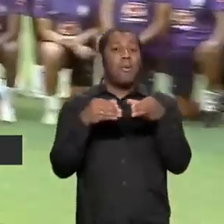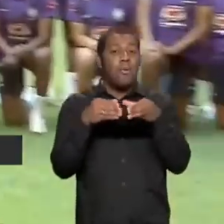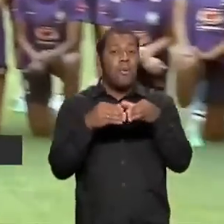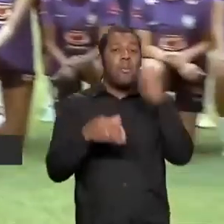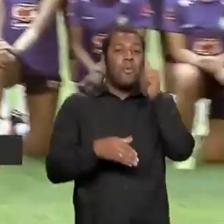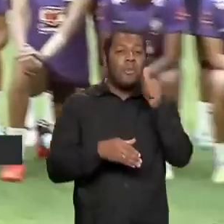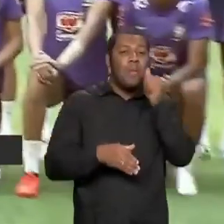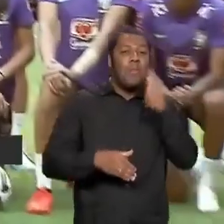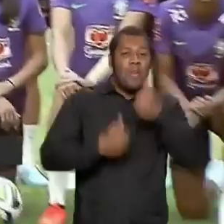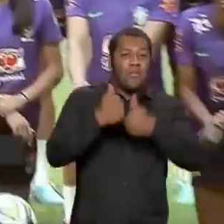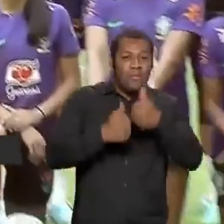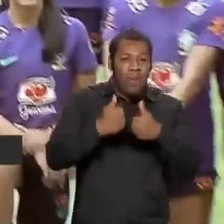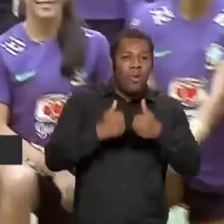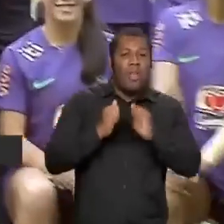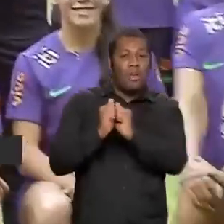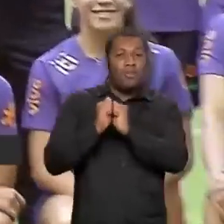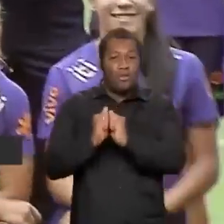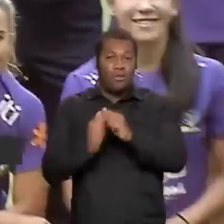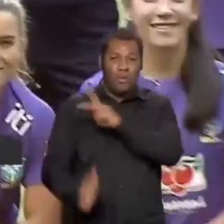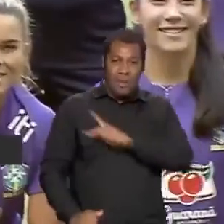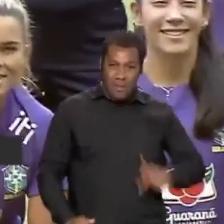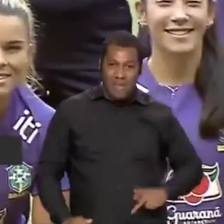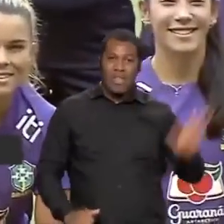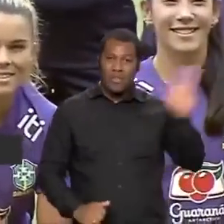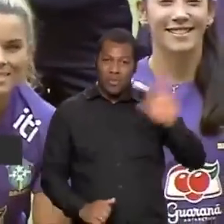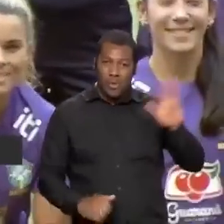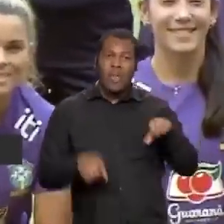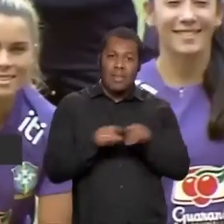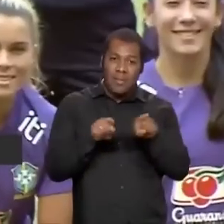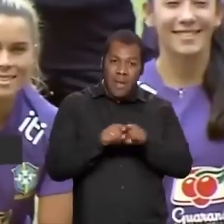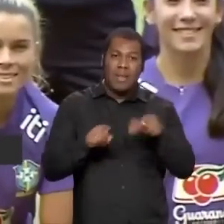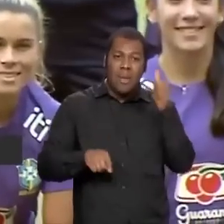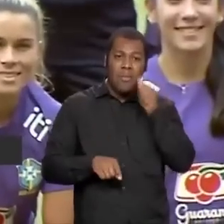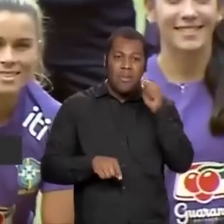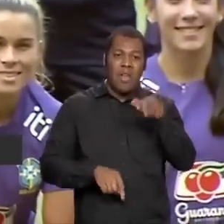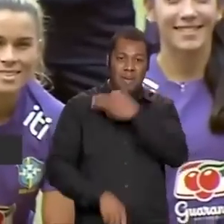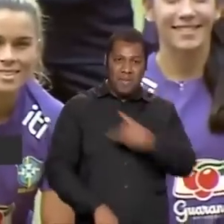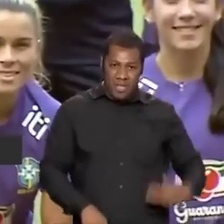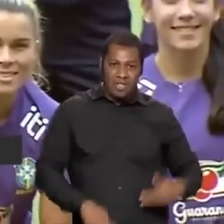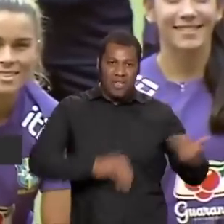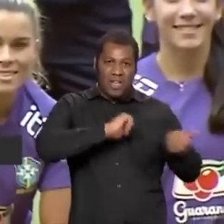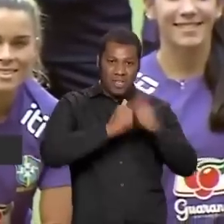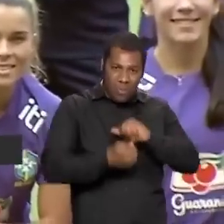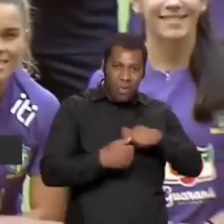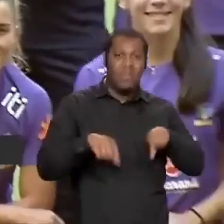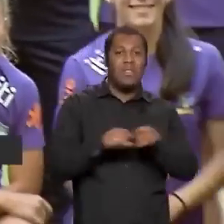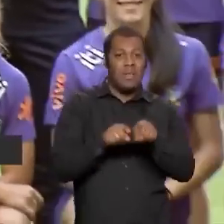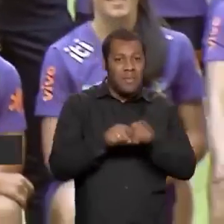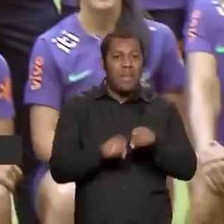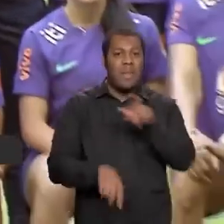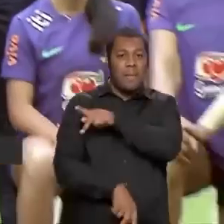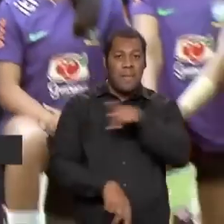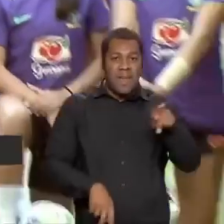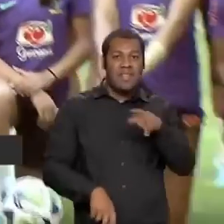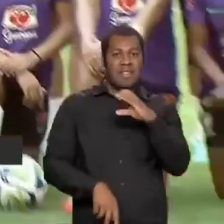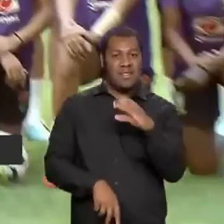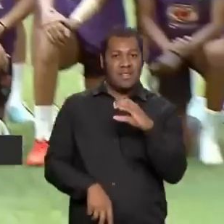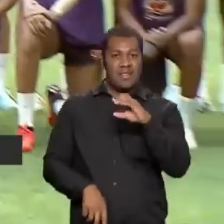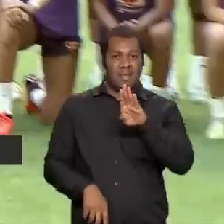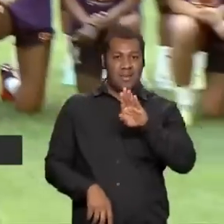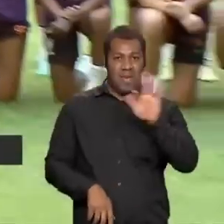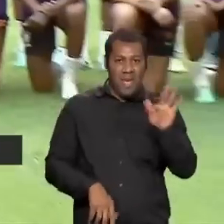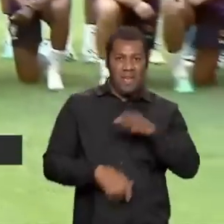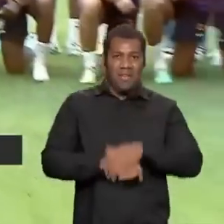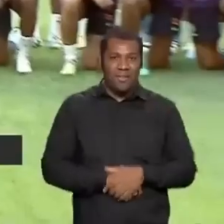equipe toda, a ministra do Esporte, Ana Moser, presidente da CBF.